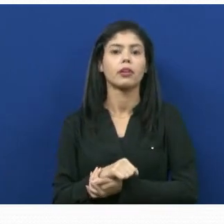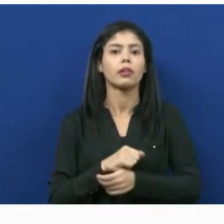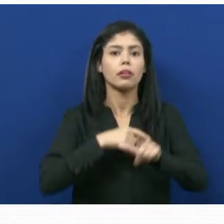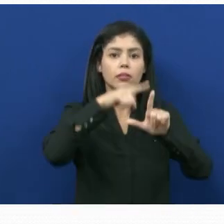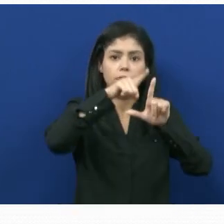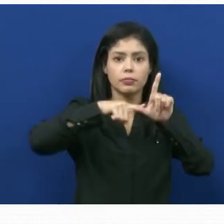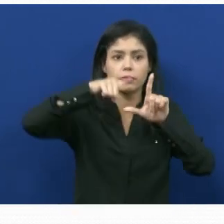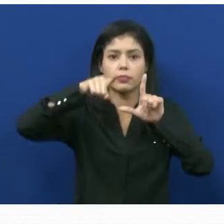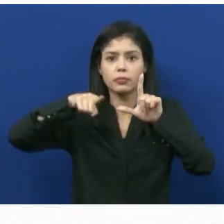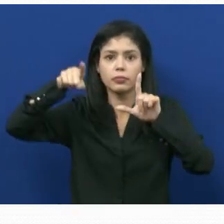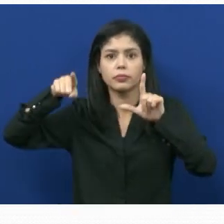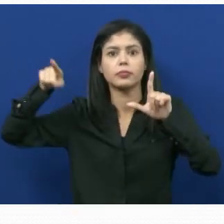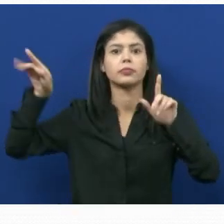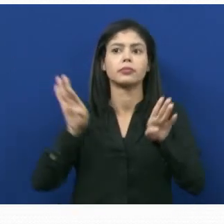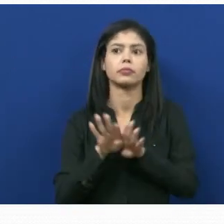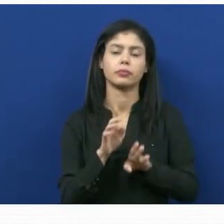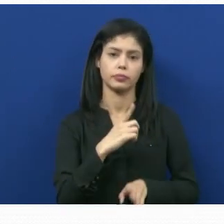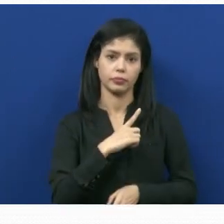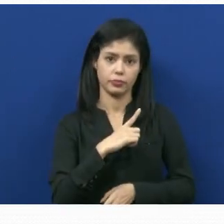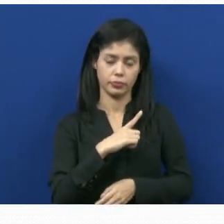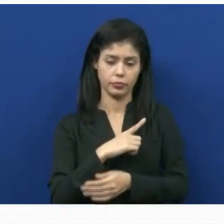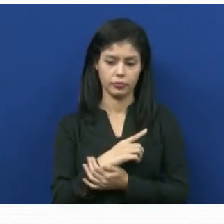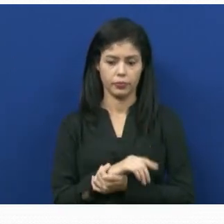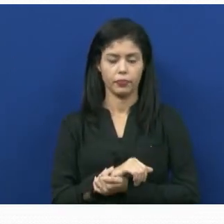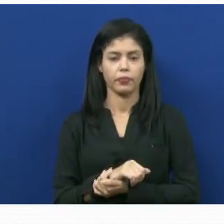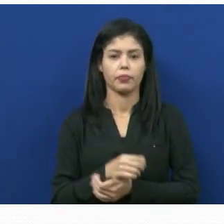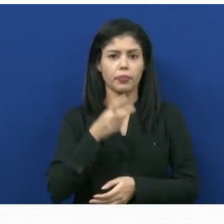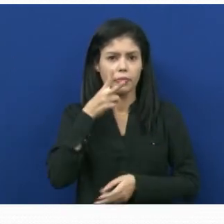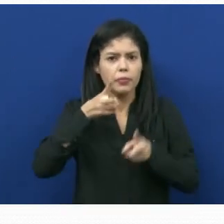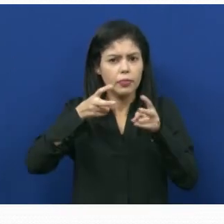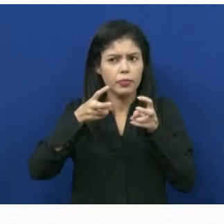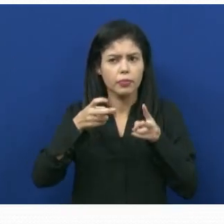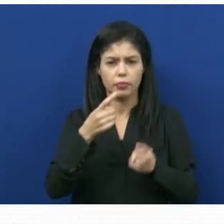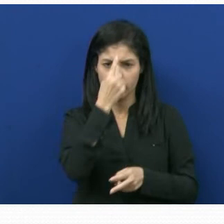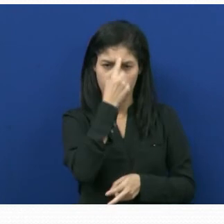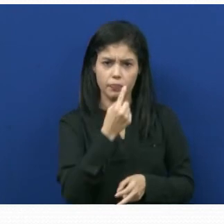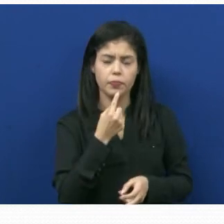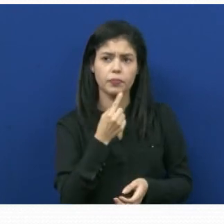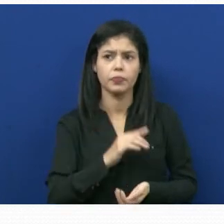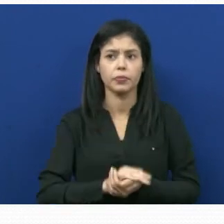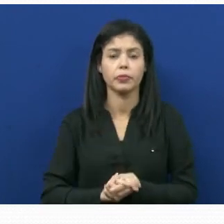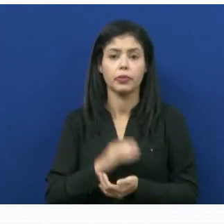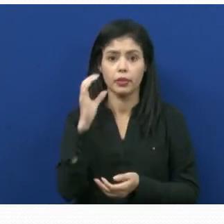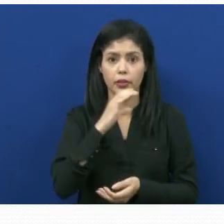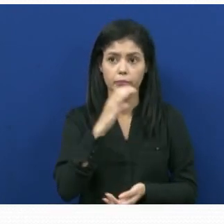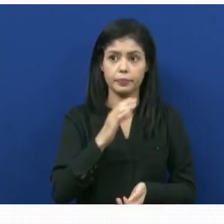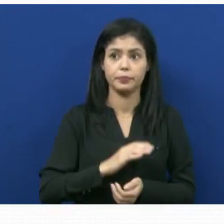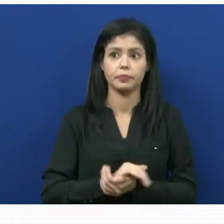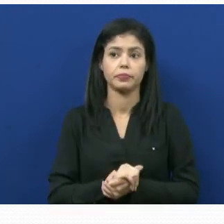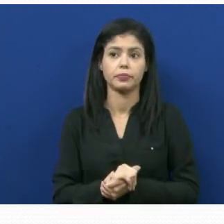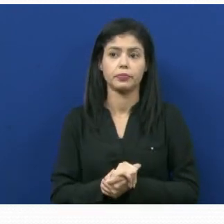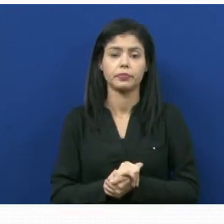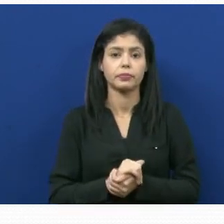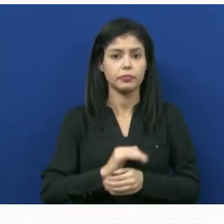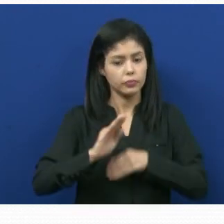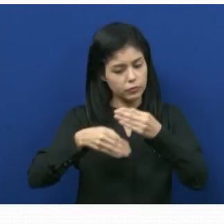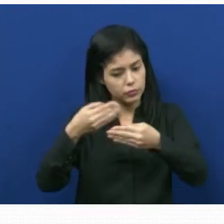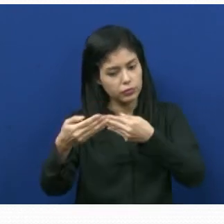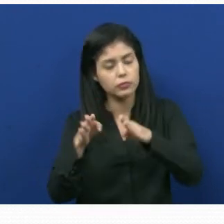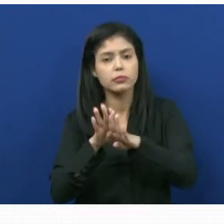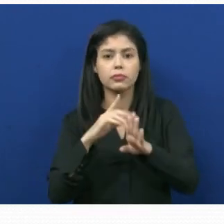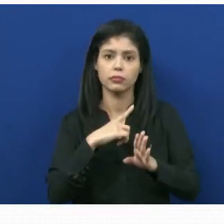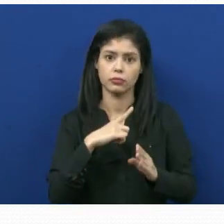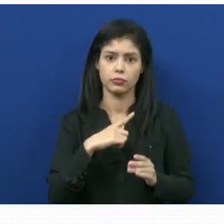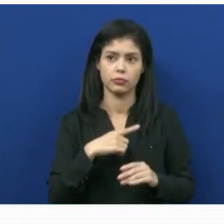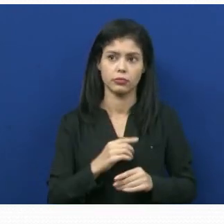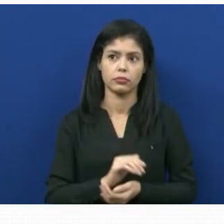radiação térmica. Eu gostaria que vocês conferissem aí na imagem, rapidamente, esse processo